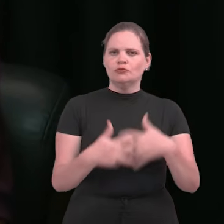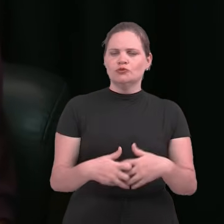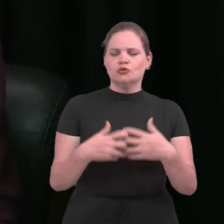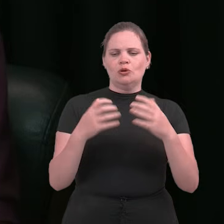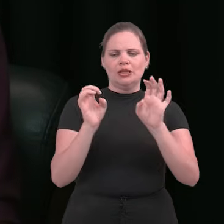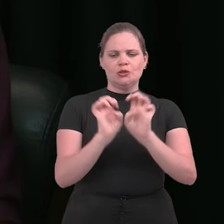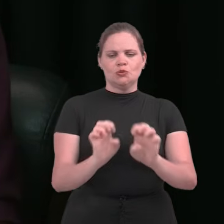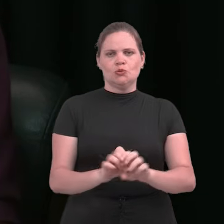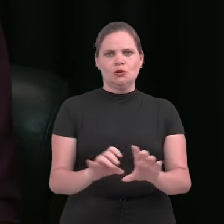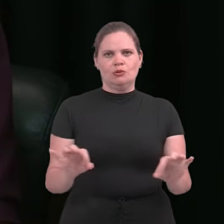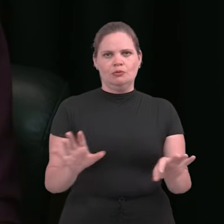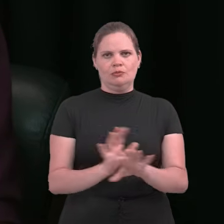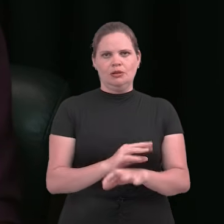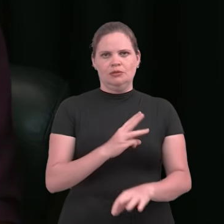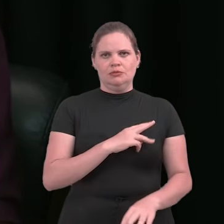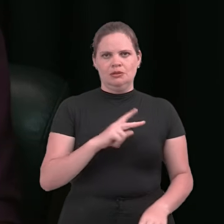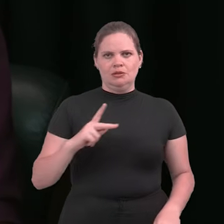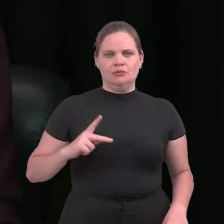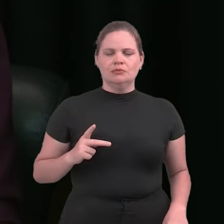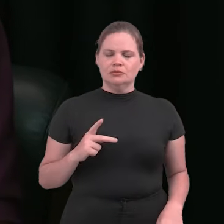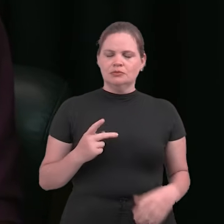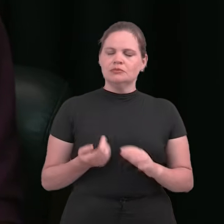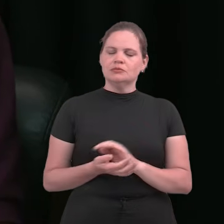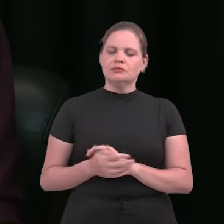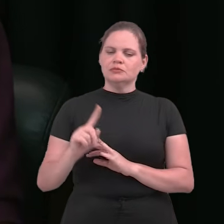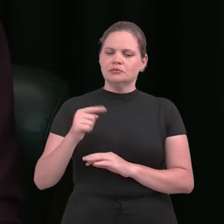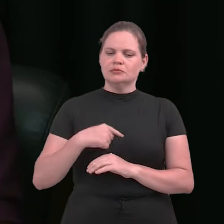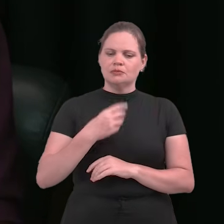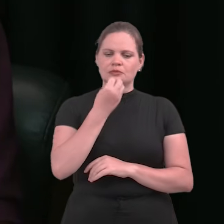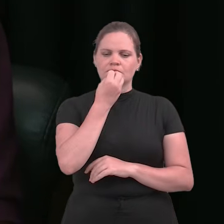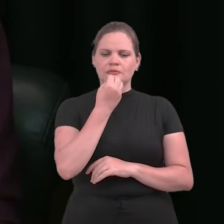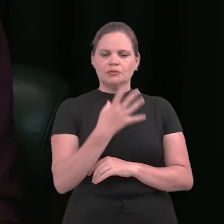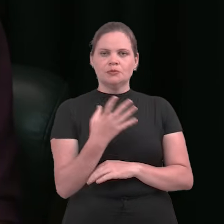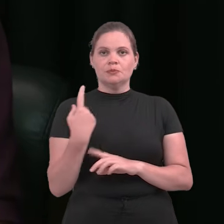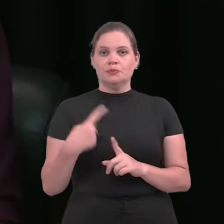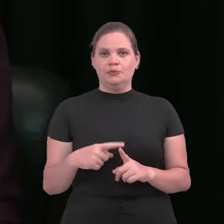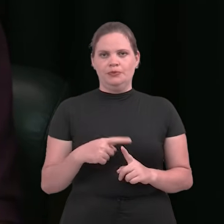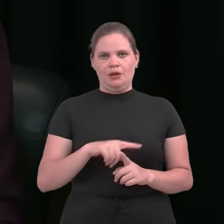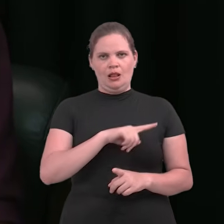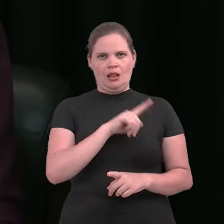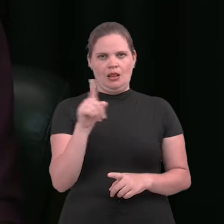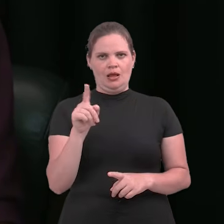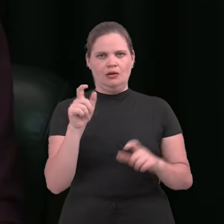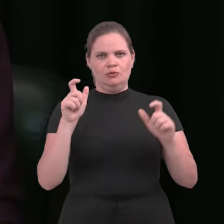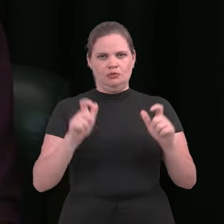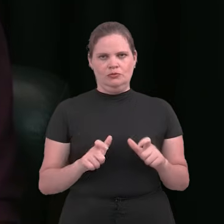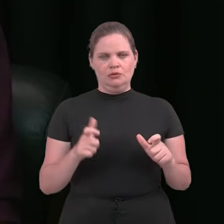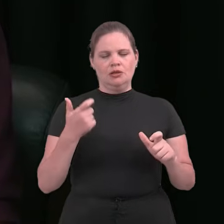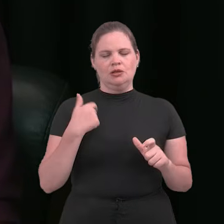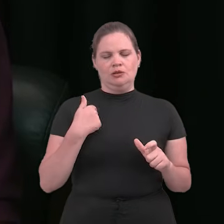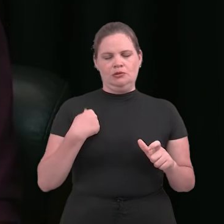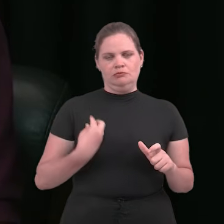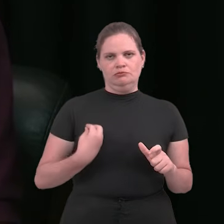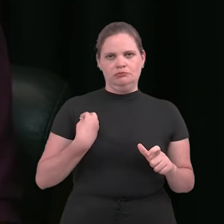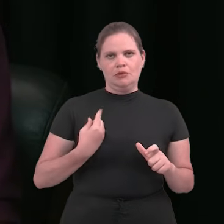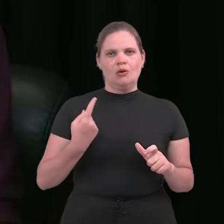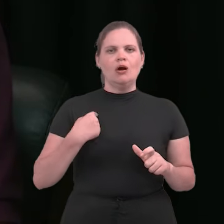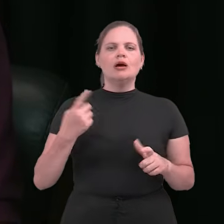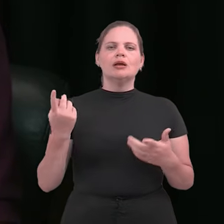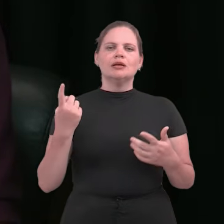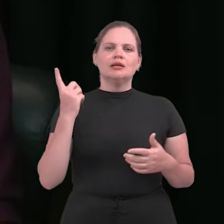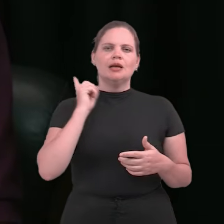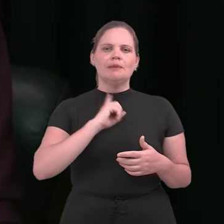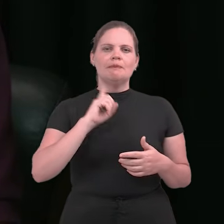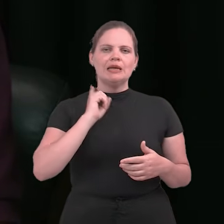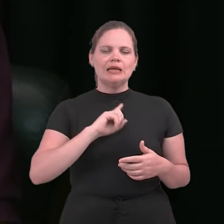Ministério Público. Certo. E o que é bom, o Ministério Público, lá onde eu estou lotado, o Ministério Público Federal, maravilha aqui em